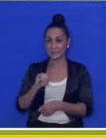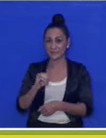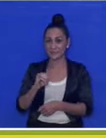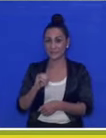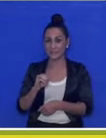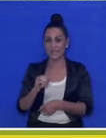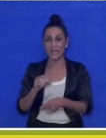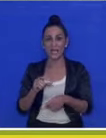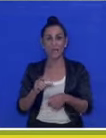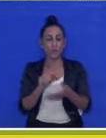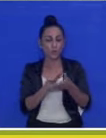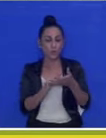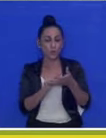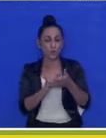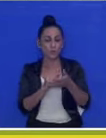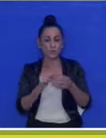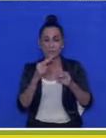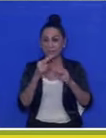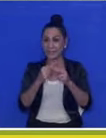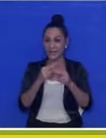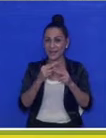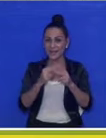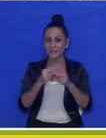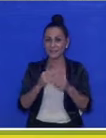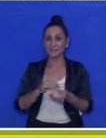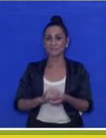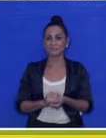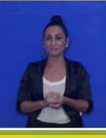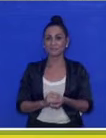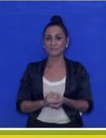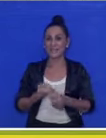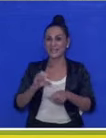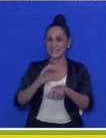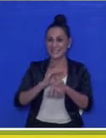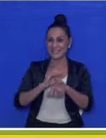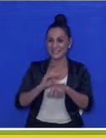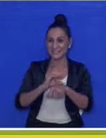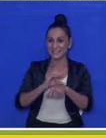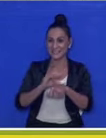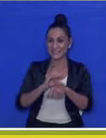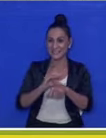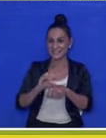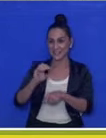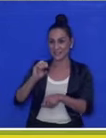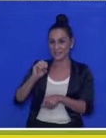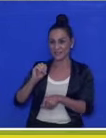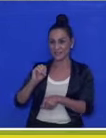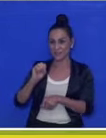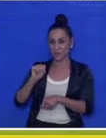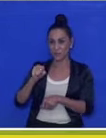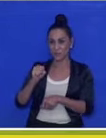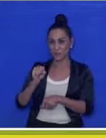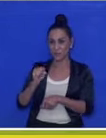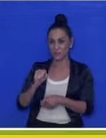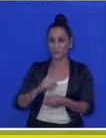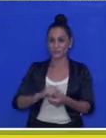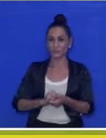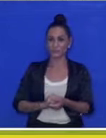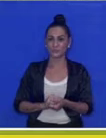Loterias Caixa, já pensou? Bola cinza, número 08, cinza 08.